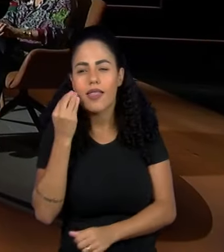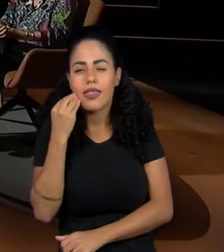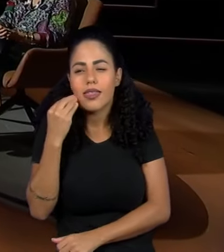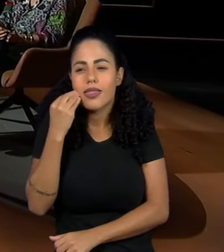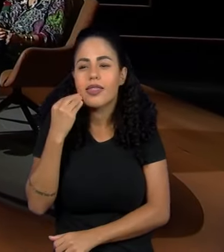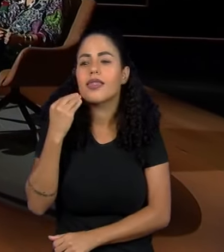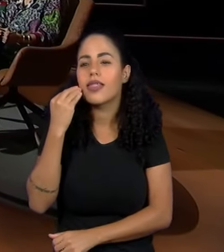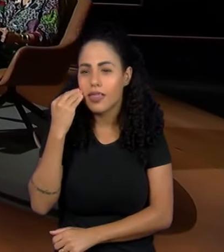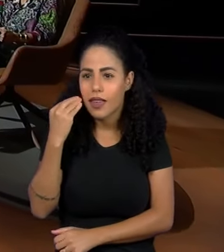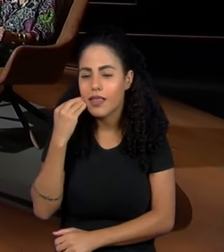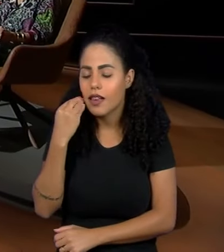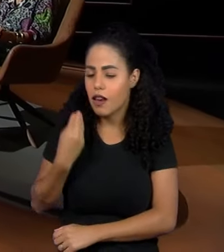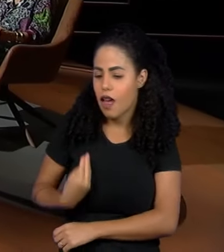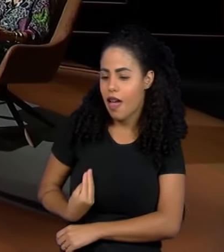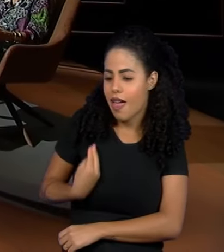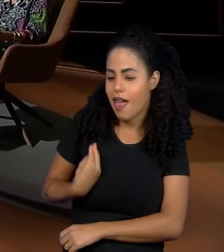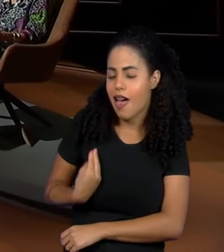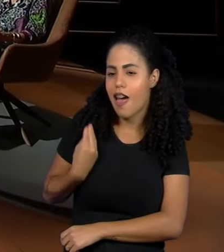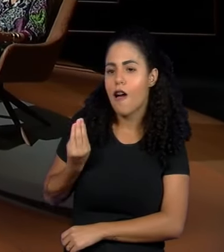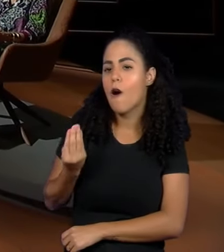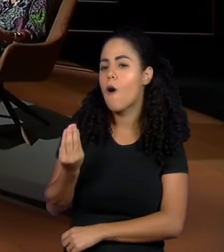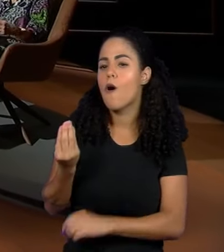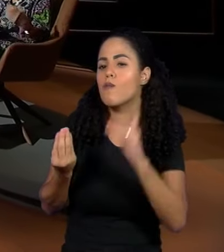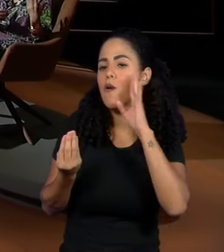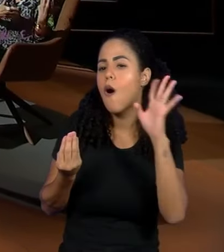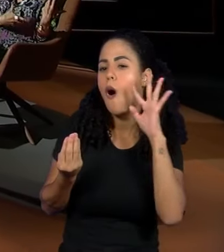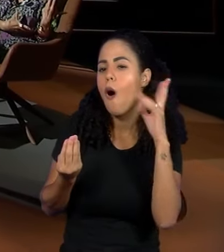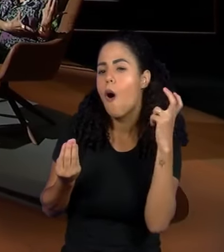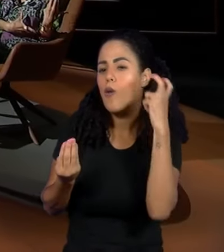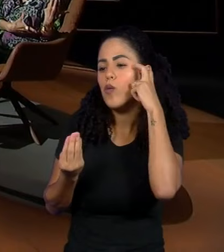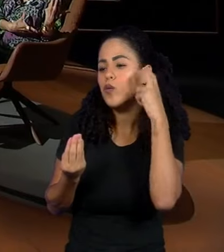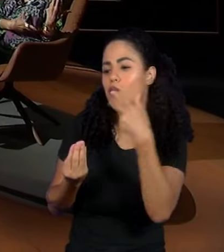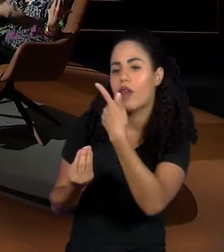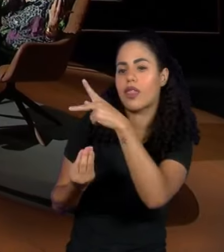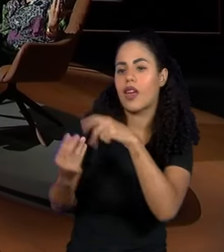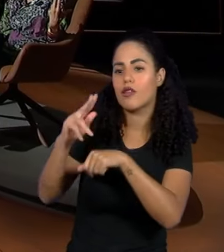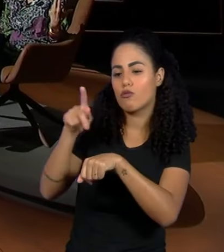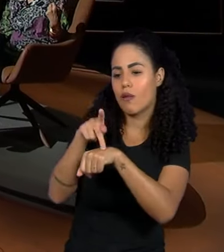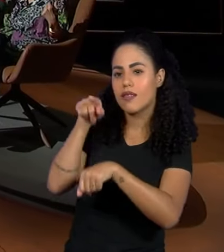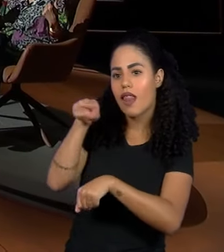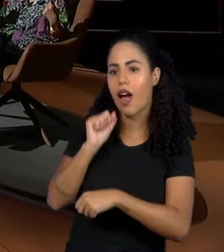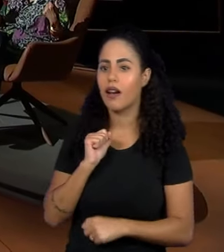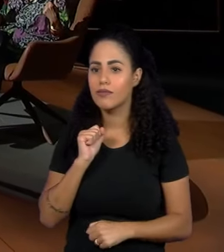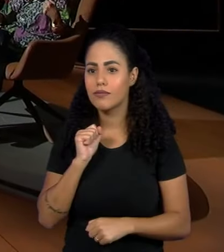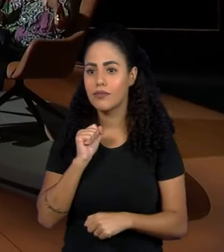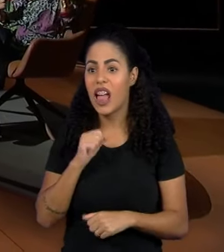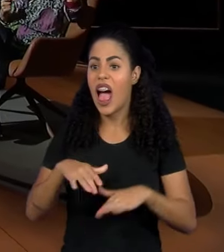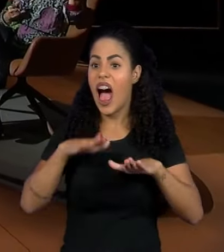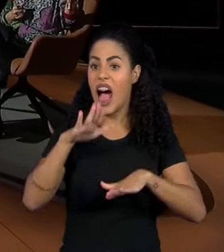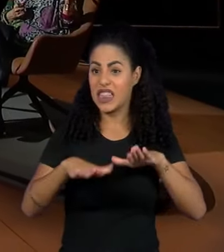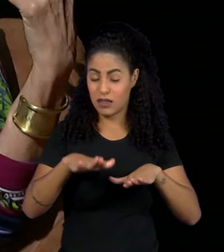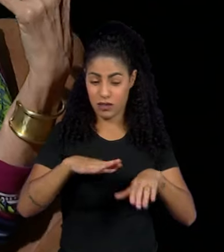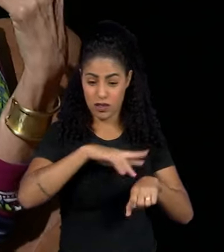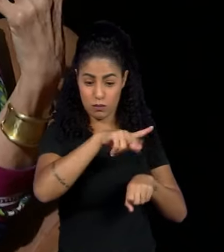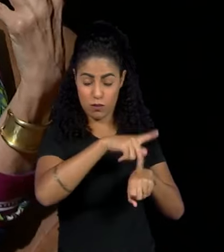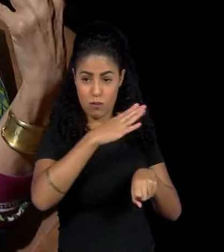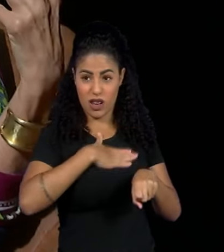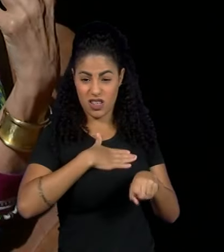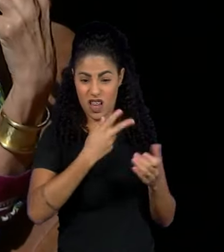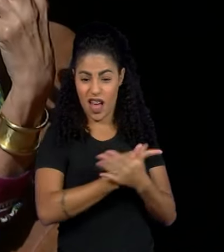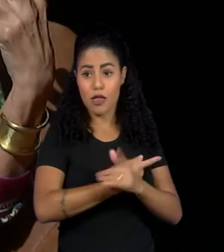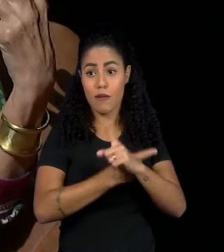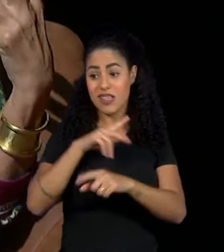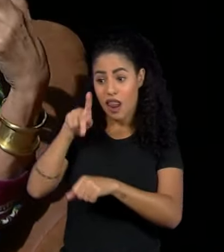adaptar àquela forma de pensar que no meu país é errado, lá é certo. Aquela religião que no